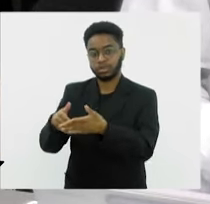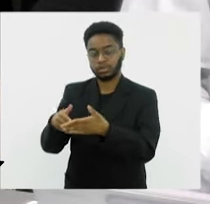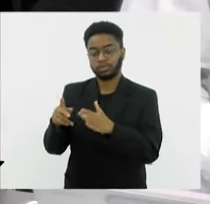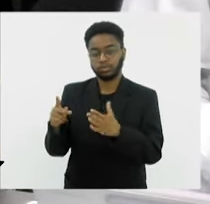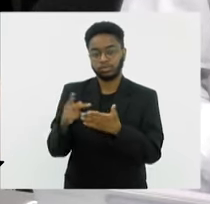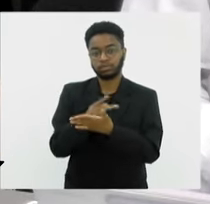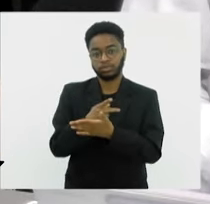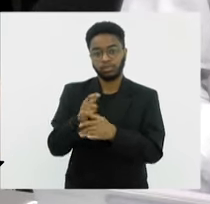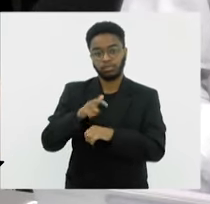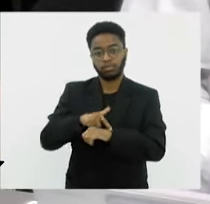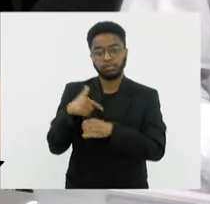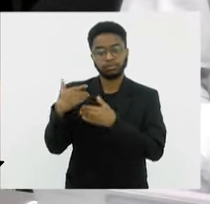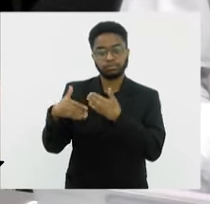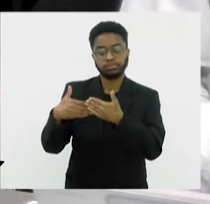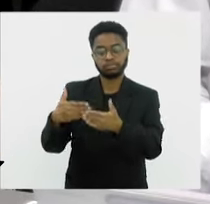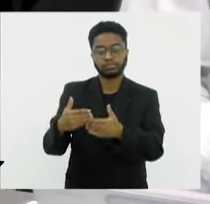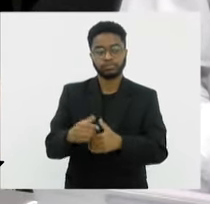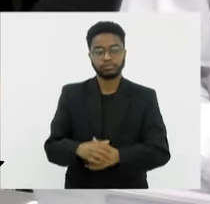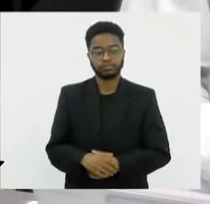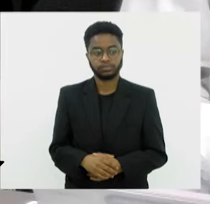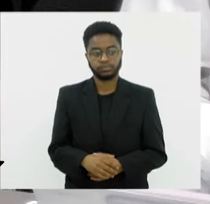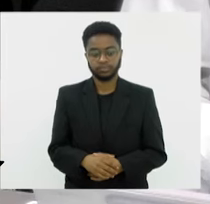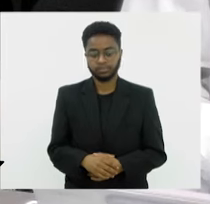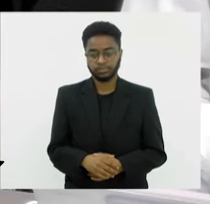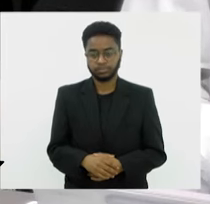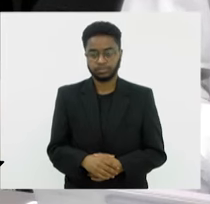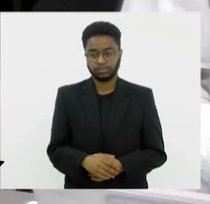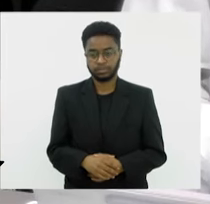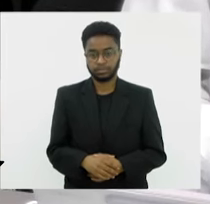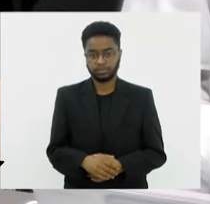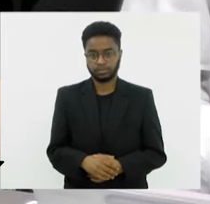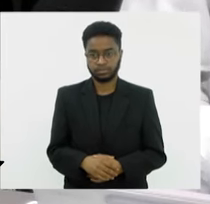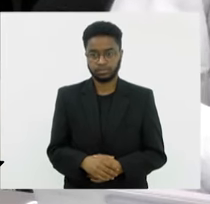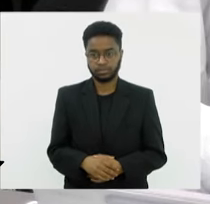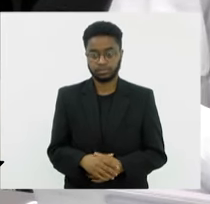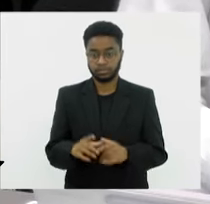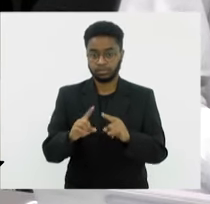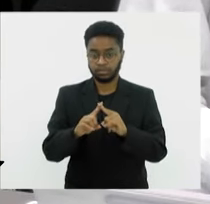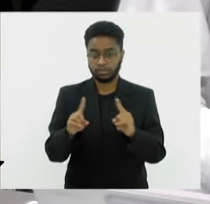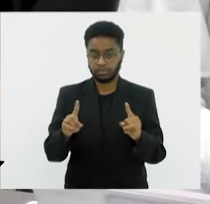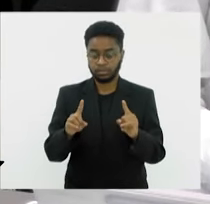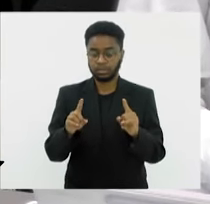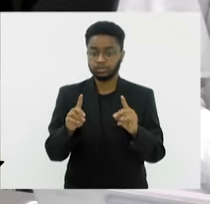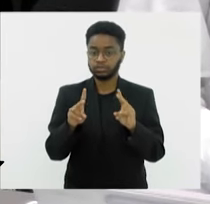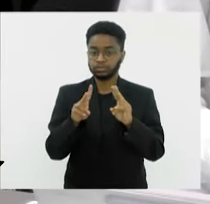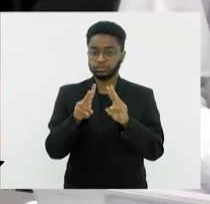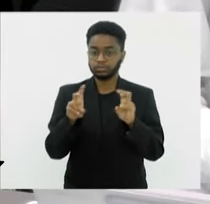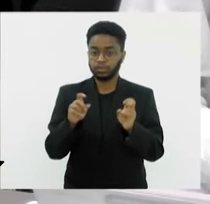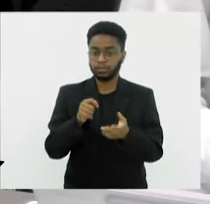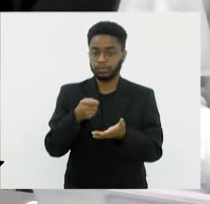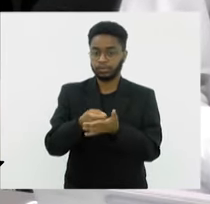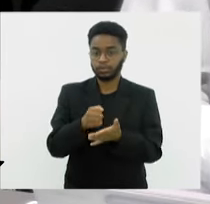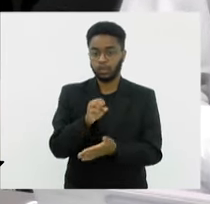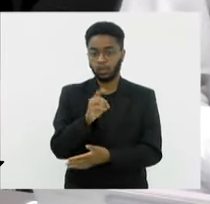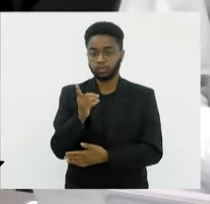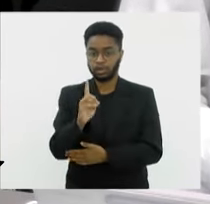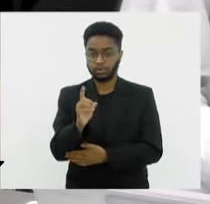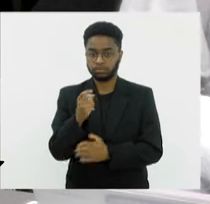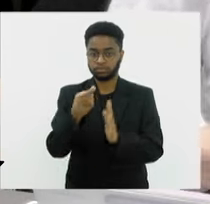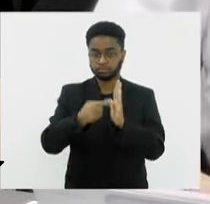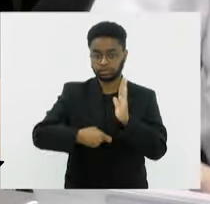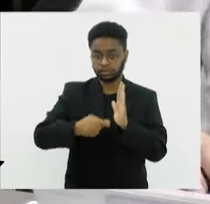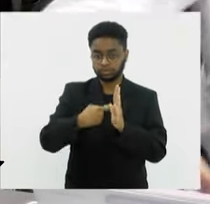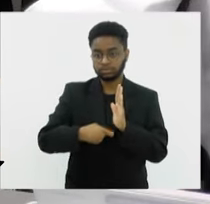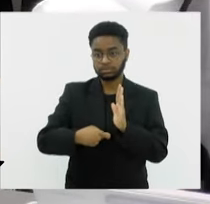no desenvolver aqui dos trabalhos. Presidente. Agora, em relação ao pagamento ou não da taxa,